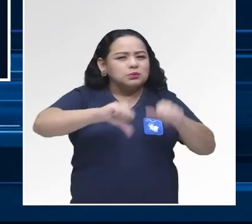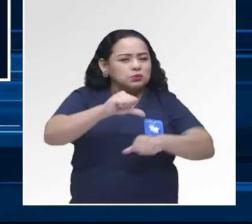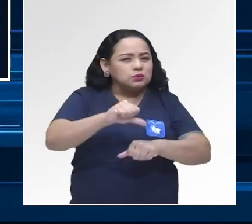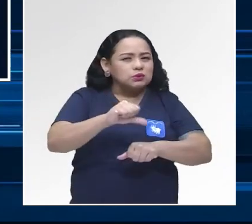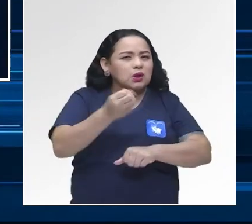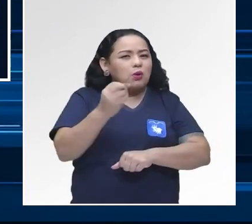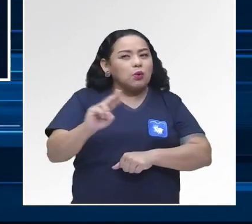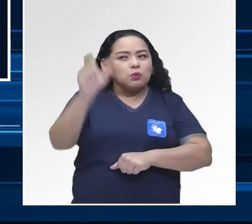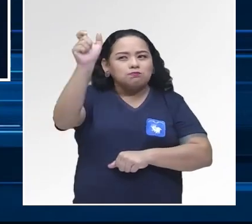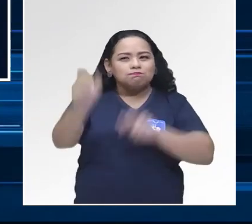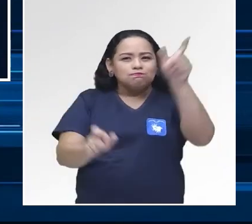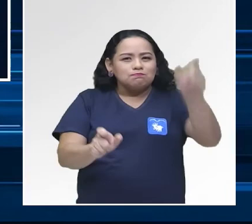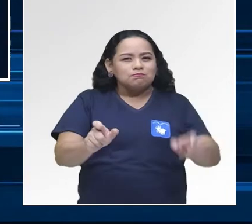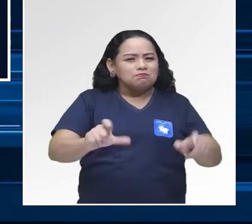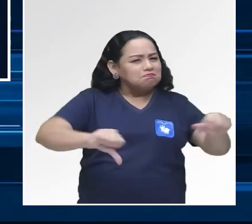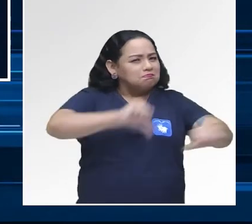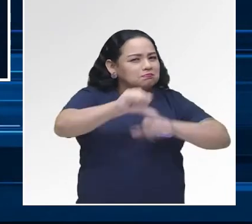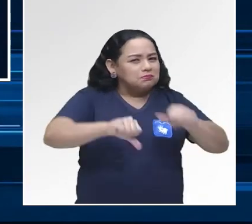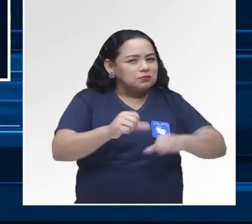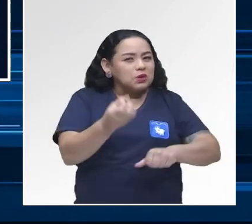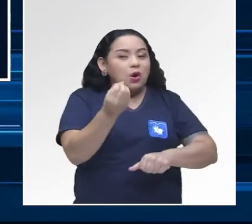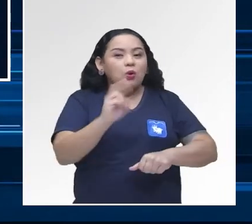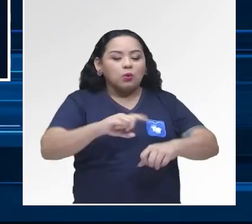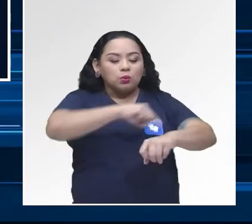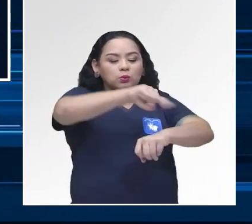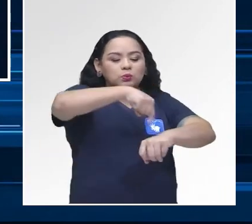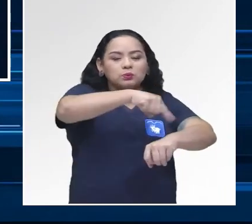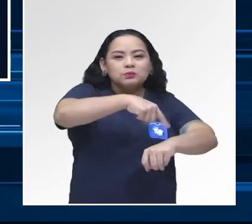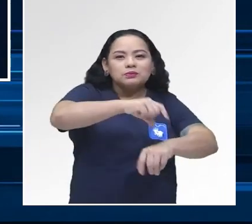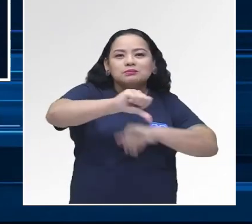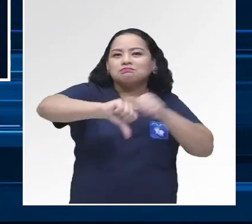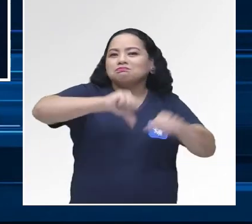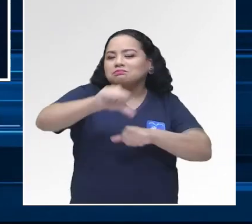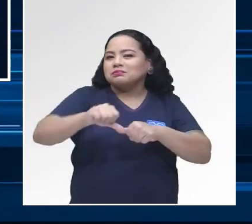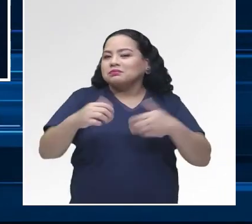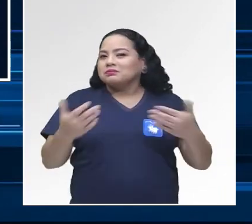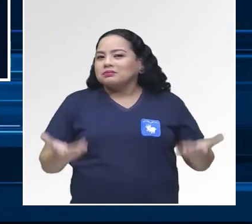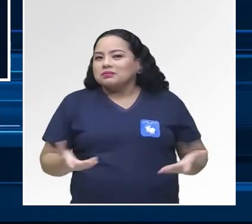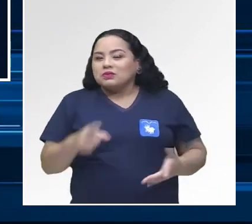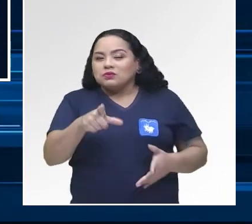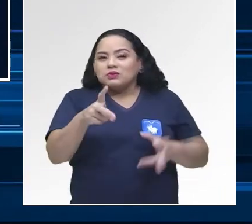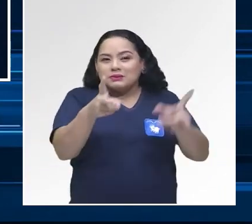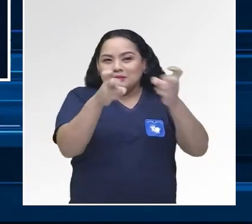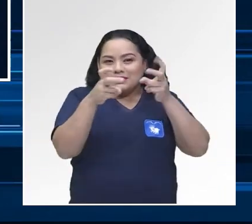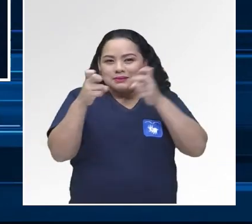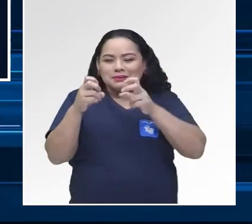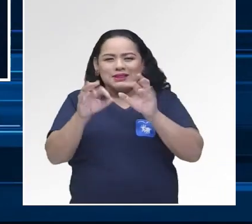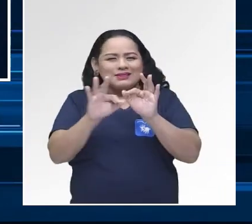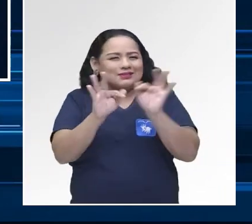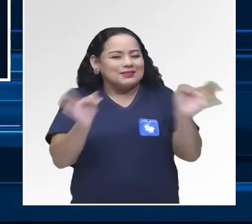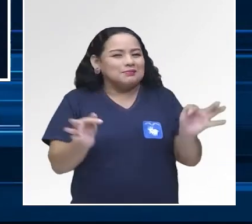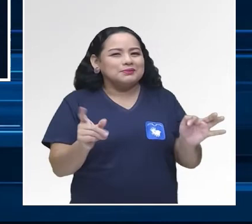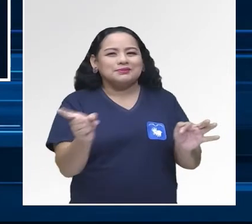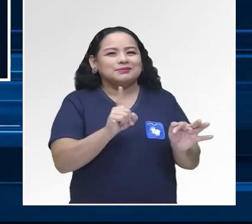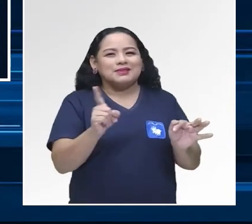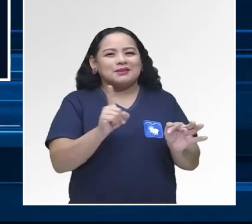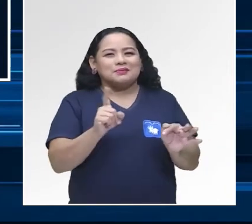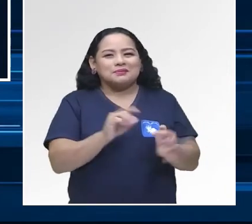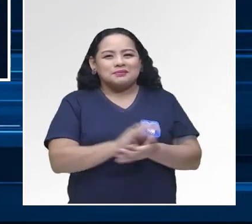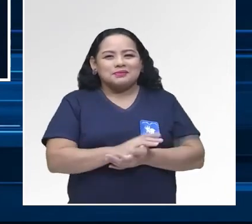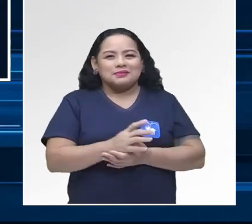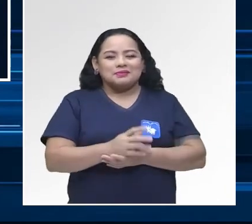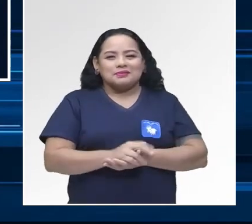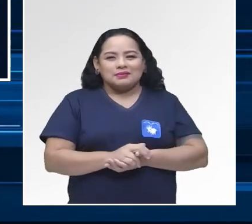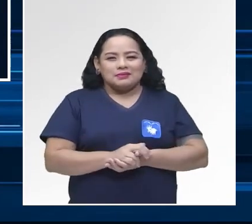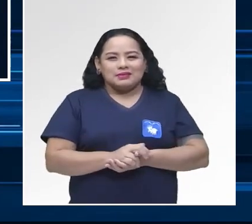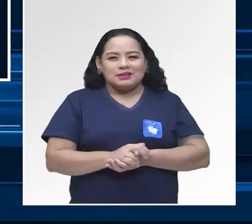mudam? Ou é o tempo que muda? Então, vocês veem que não é tão simples assim falar.